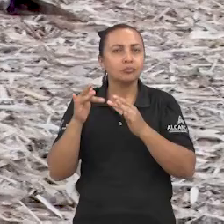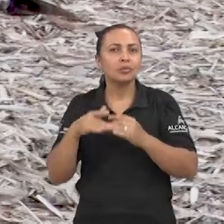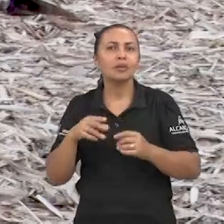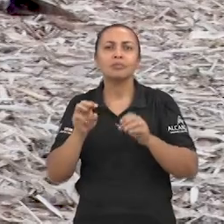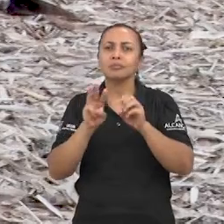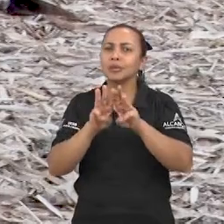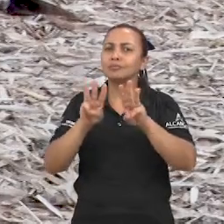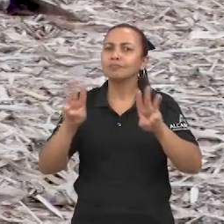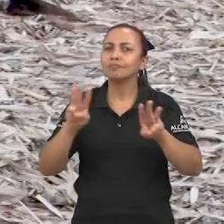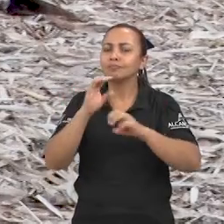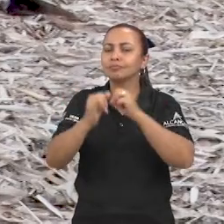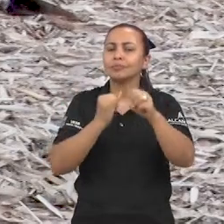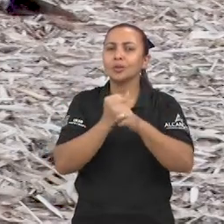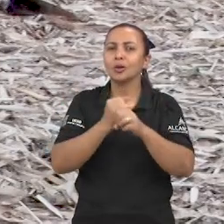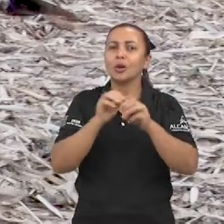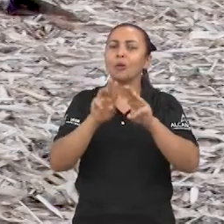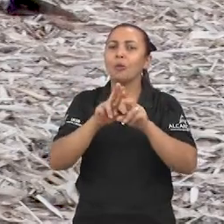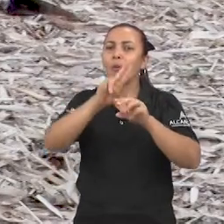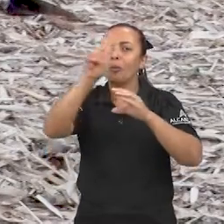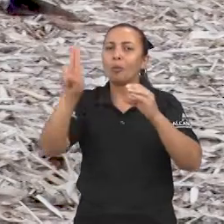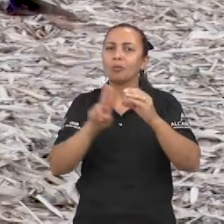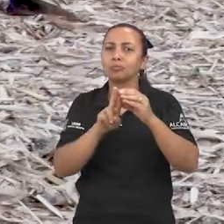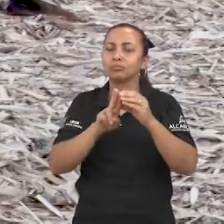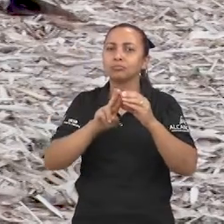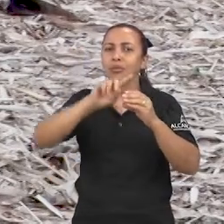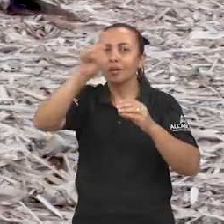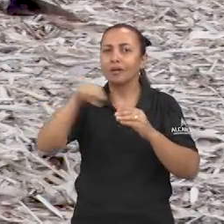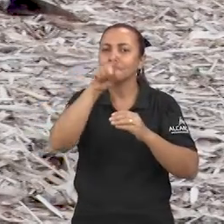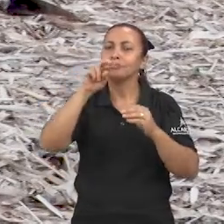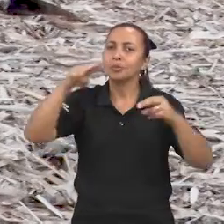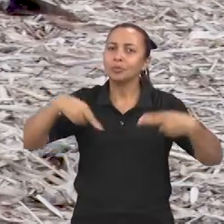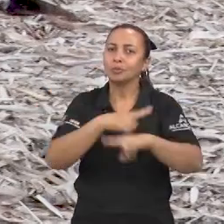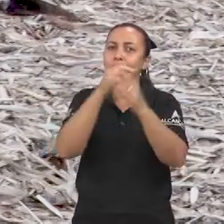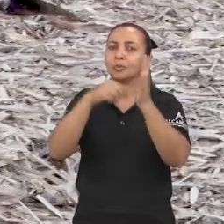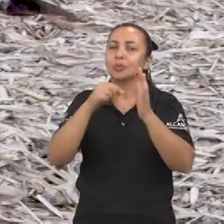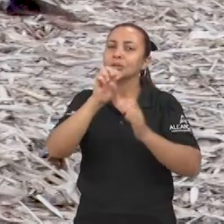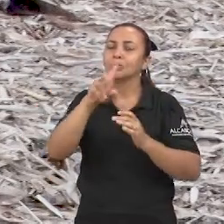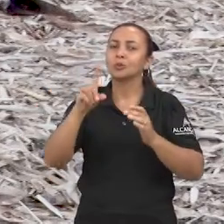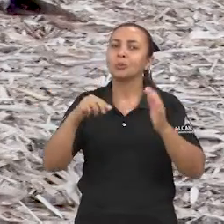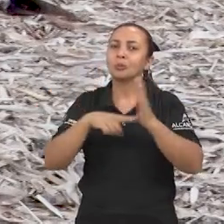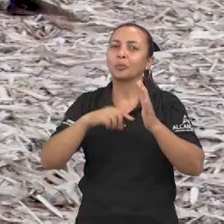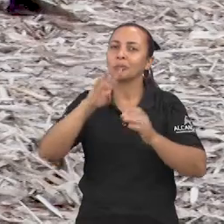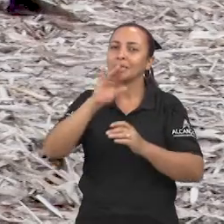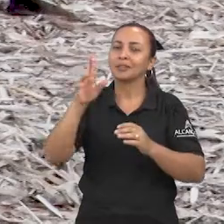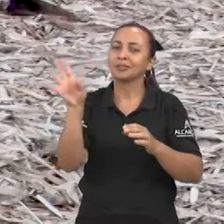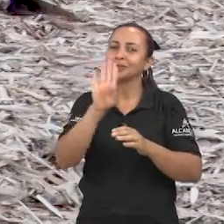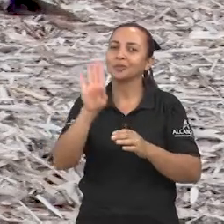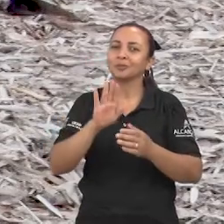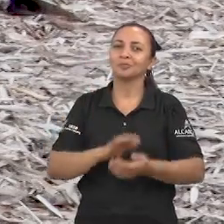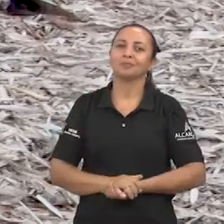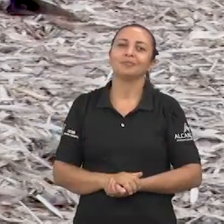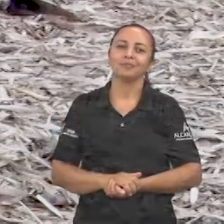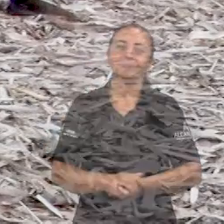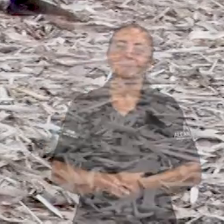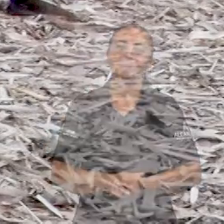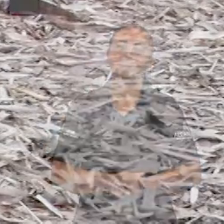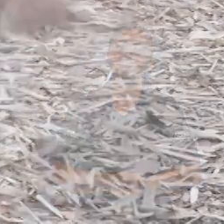pelo nosso e-mail univerciência@uesb.edu.br. Até a próxima. Tchau, tchau.